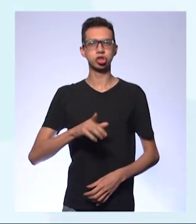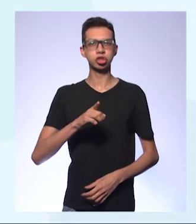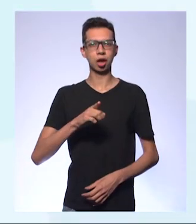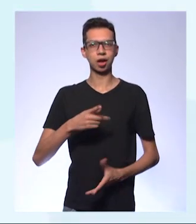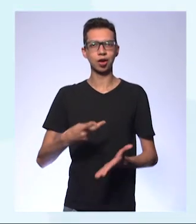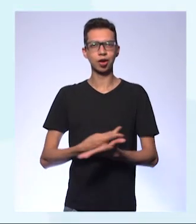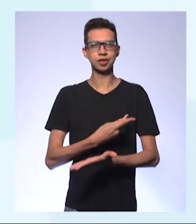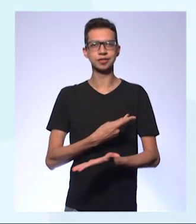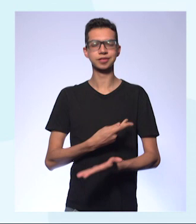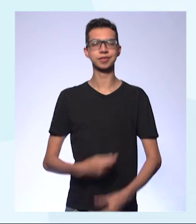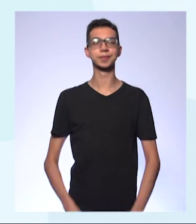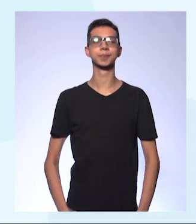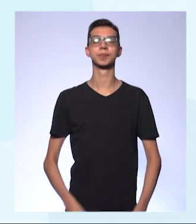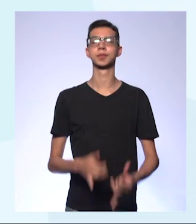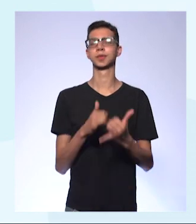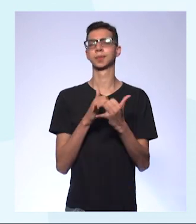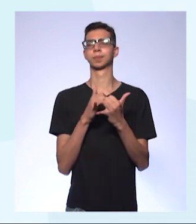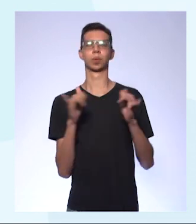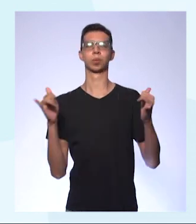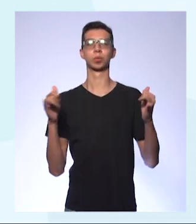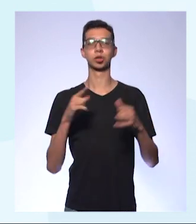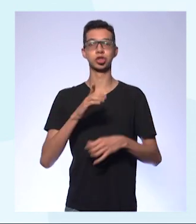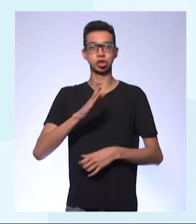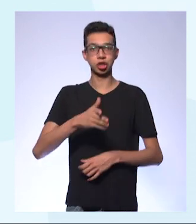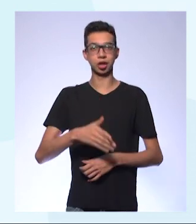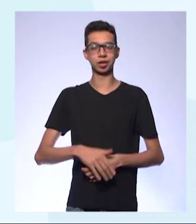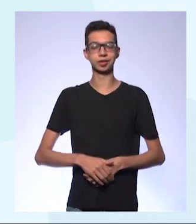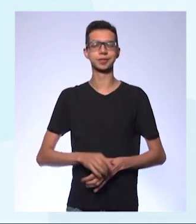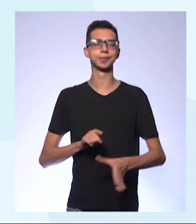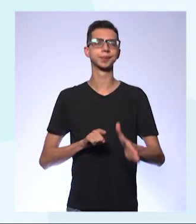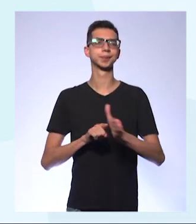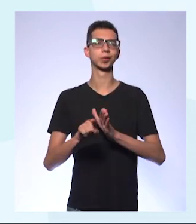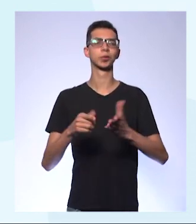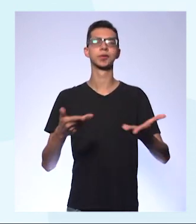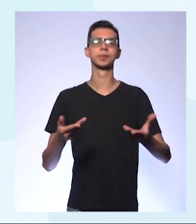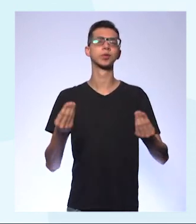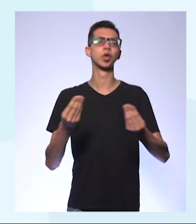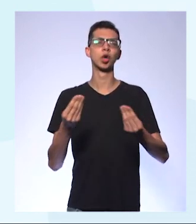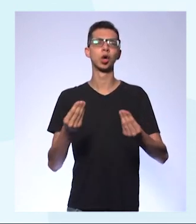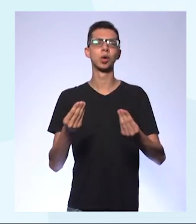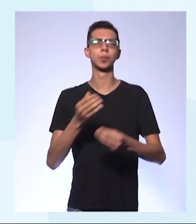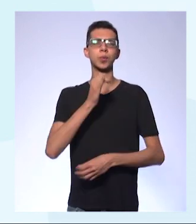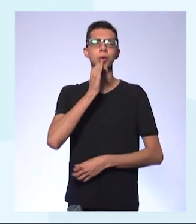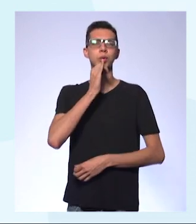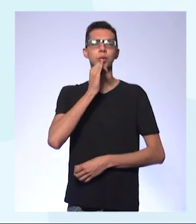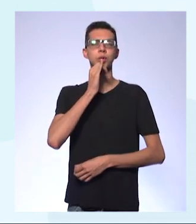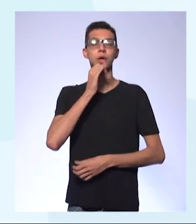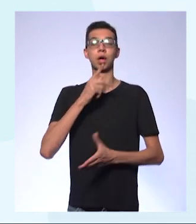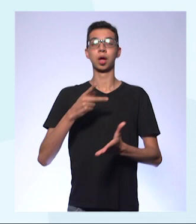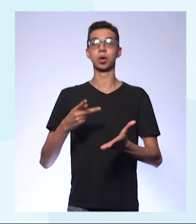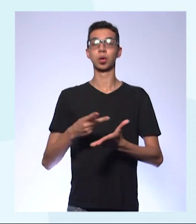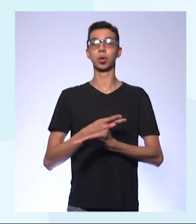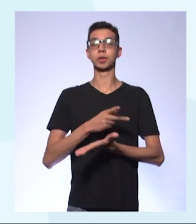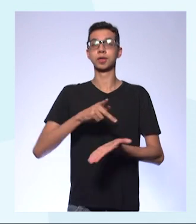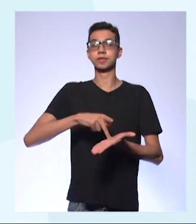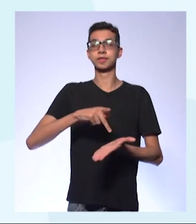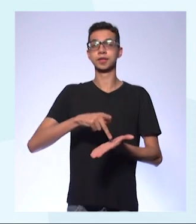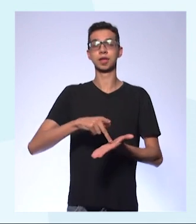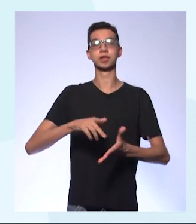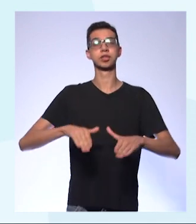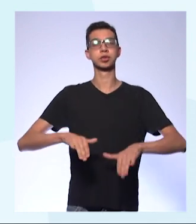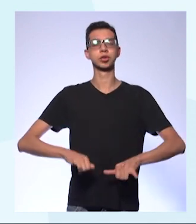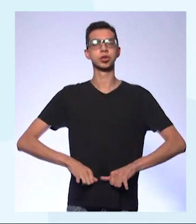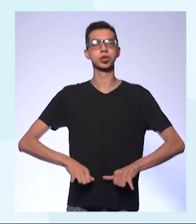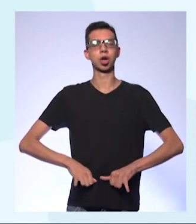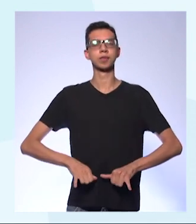elétrico? A gente costuma falar se a gente já tomou um choque, né? Em que situações possivelmente podemos sofrer